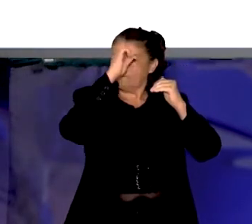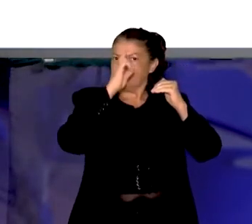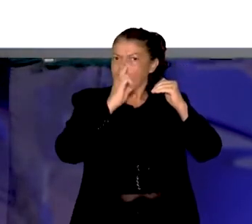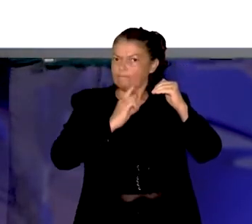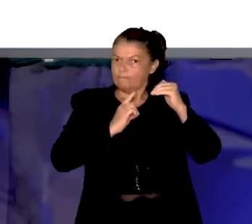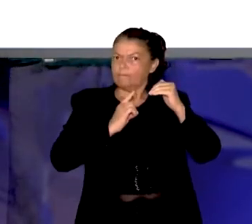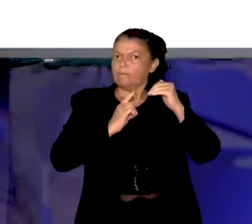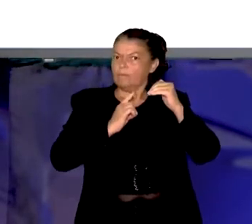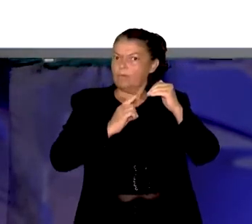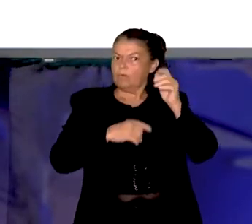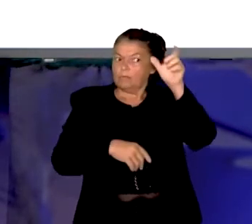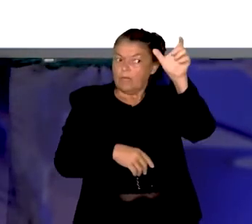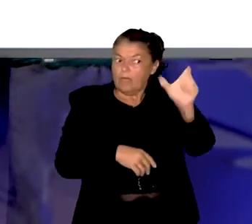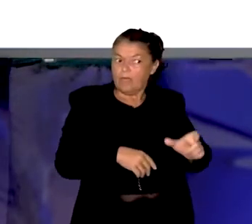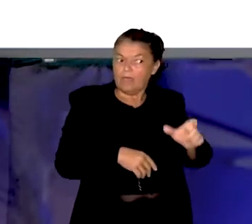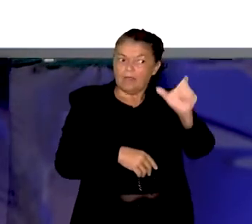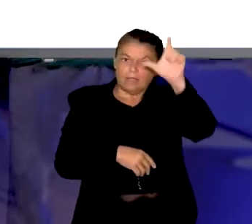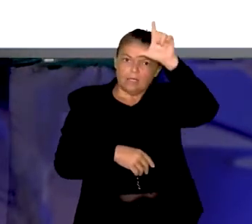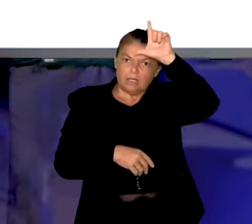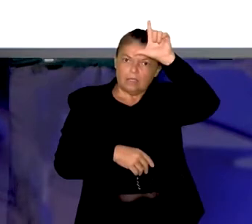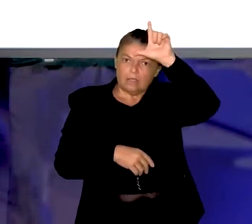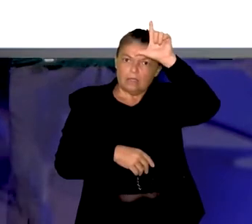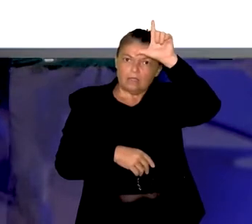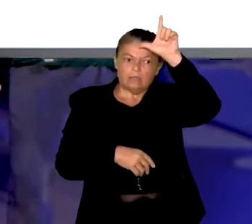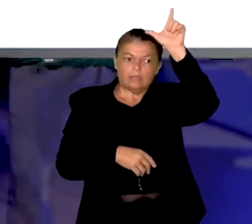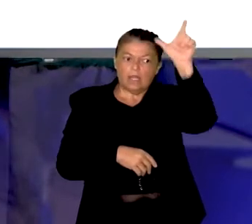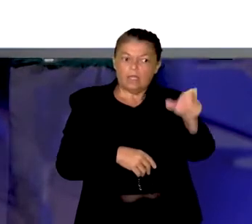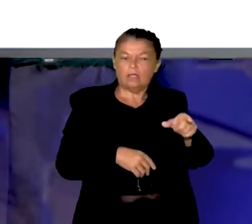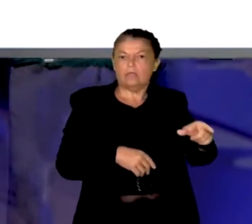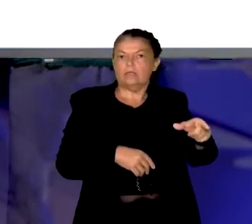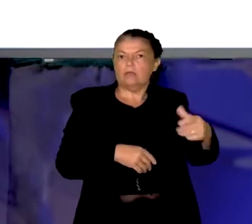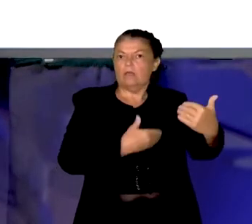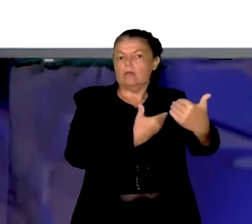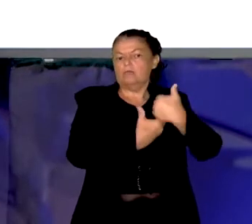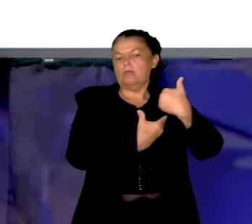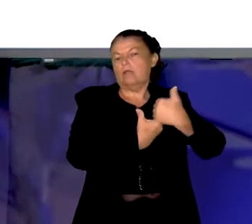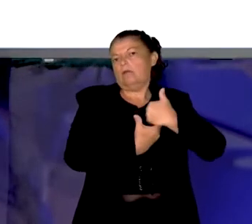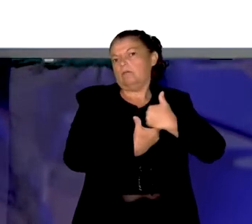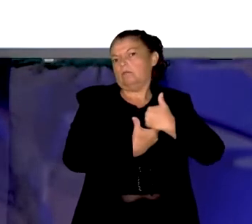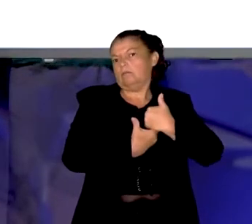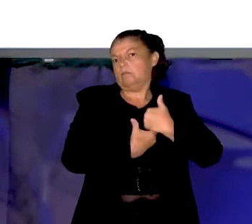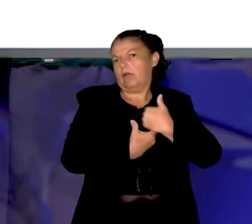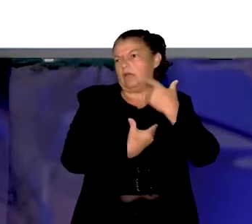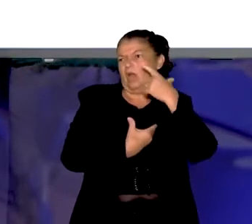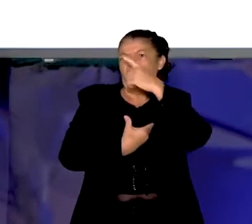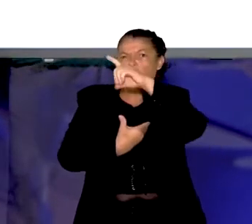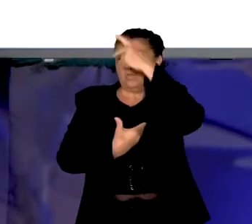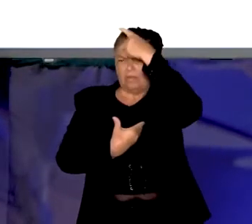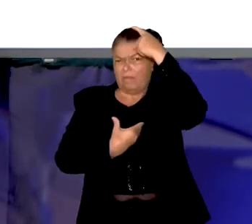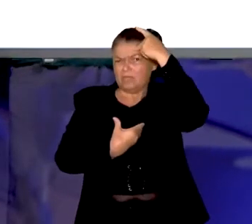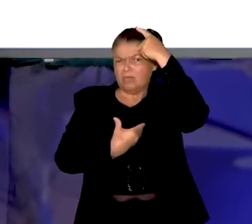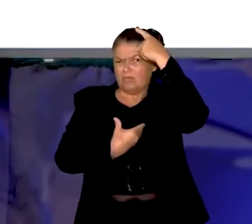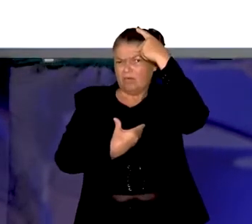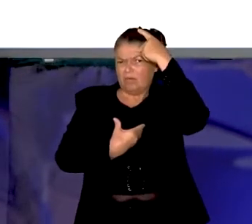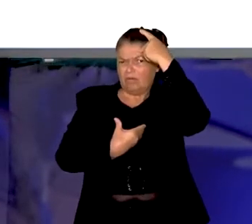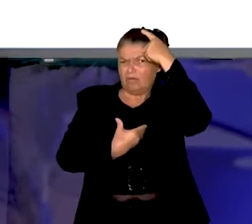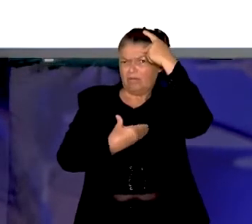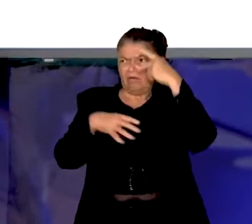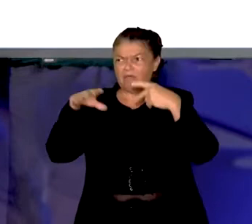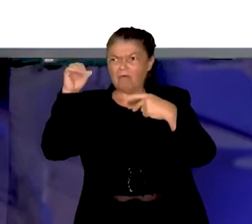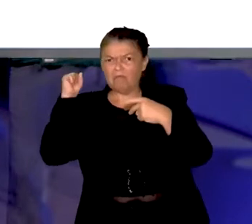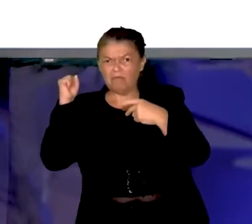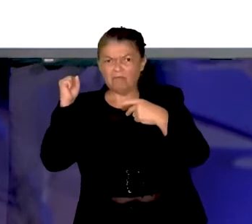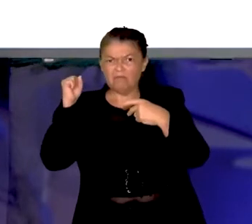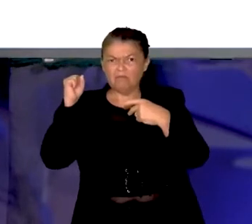nos ensinar. Certamente a gente não vai dar ouvidos para uma pessoa que a gente não tem como liderança, não é verdade? Já